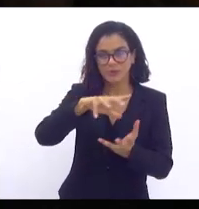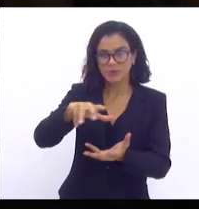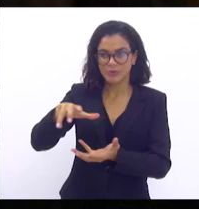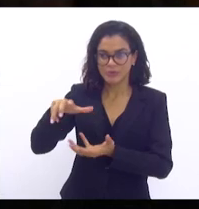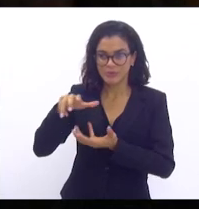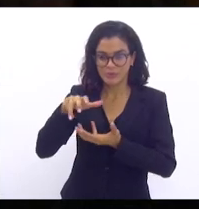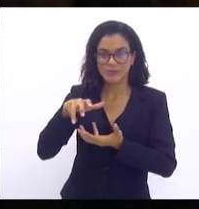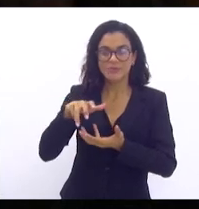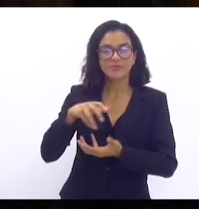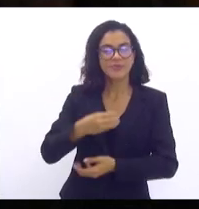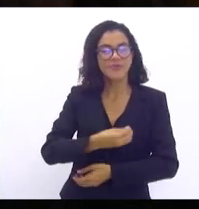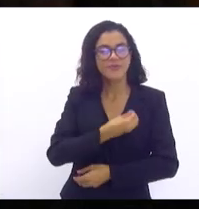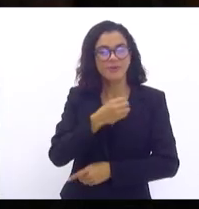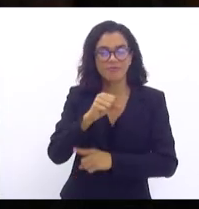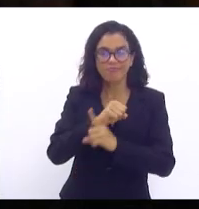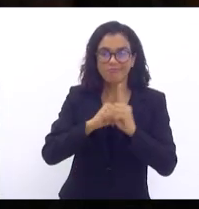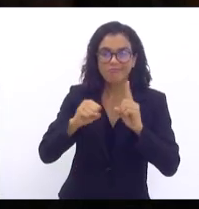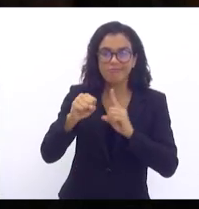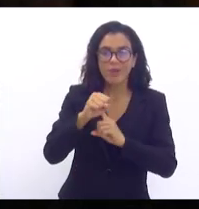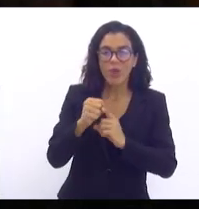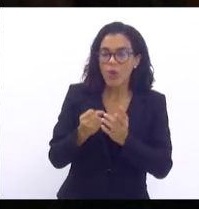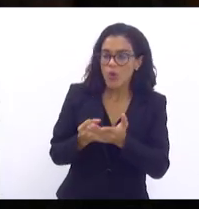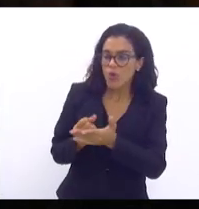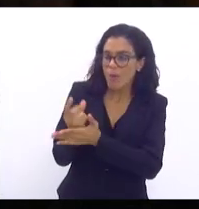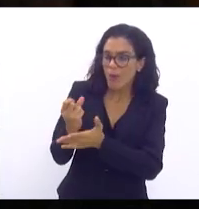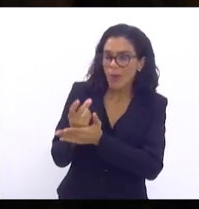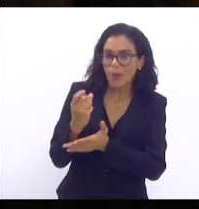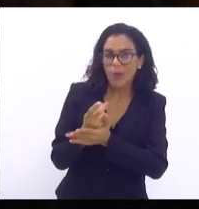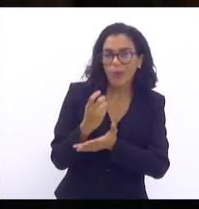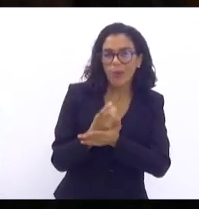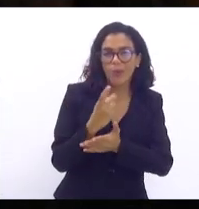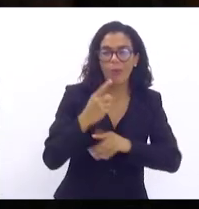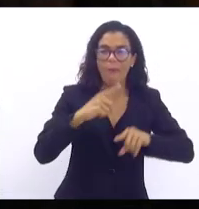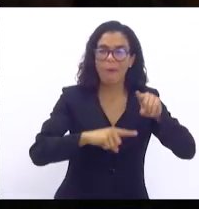vive numa sociedade de consumo brutal.